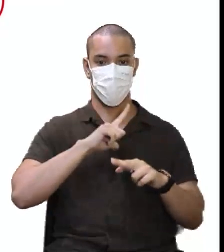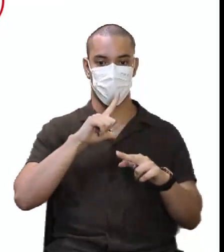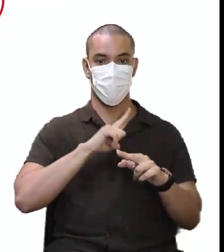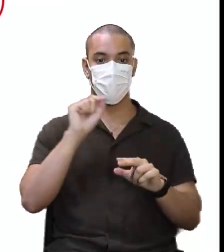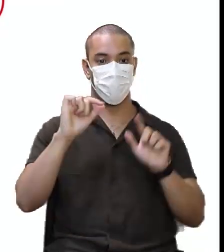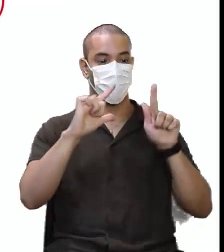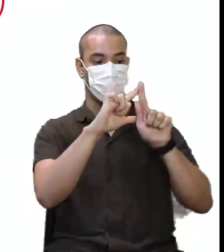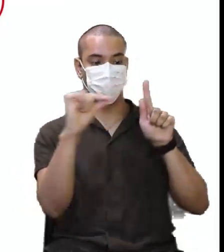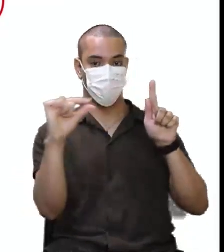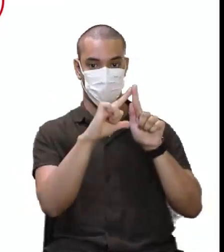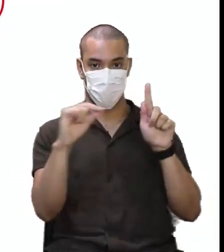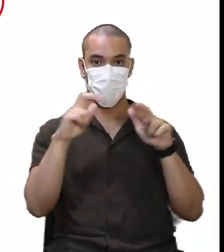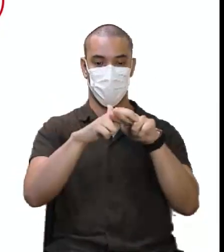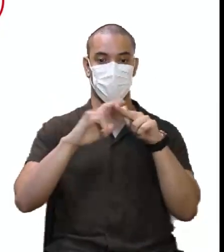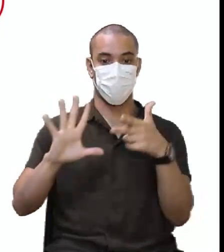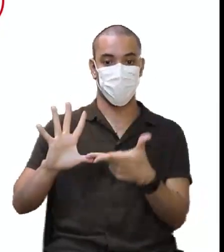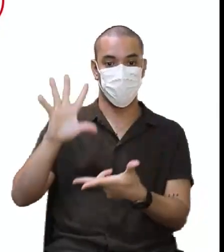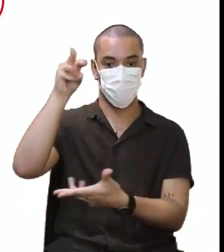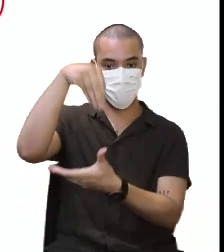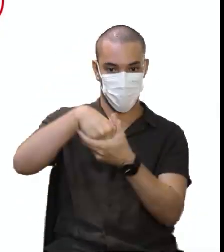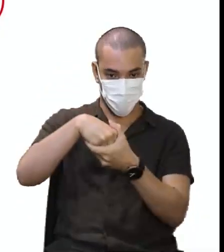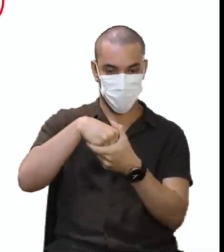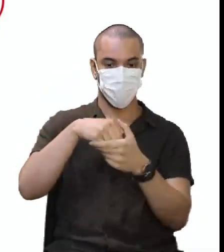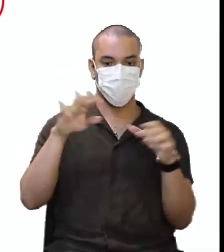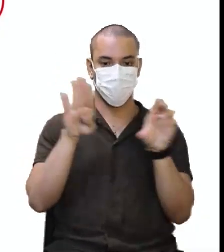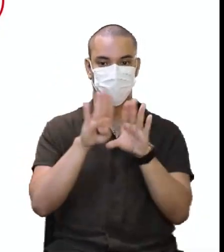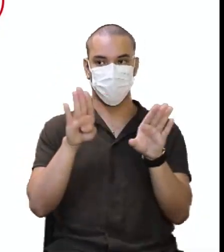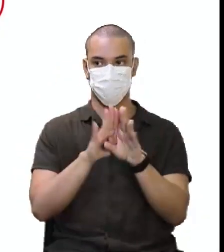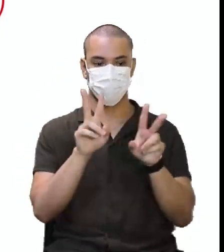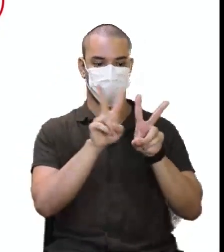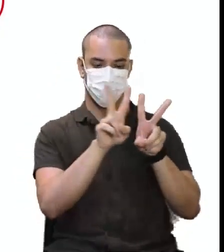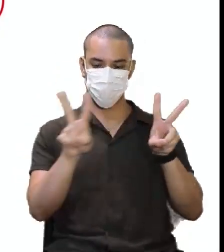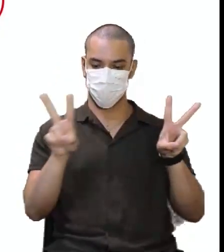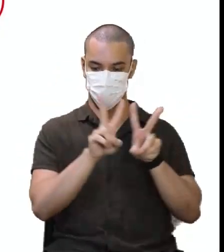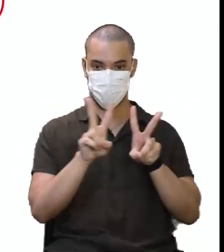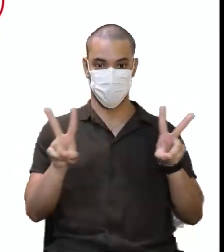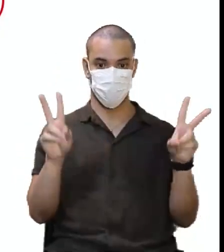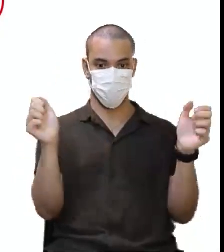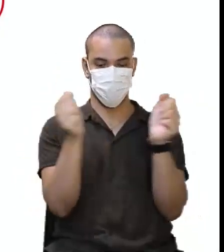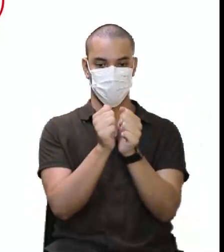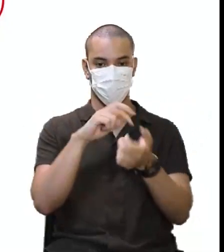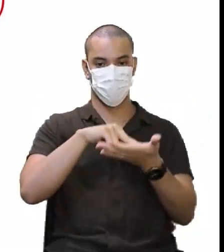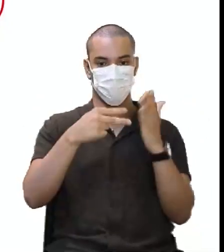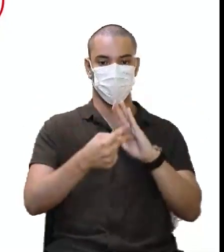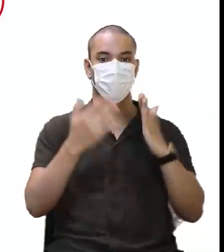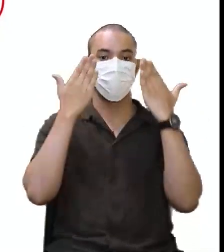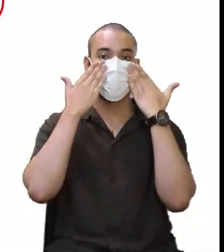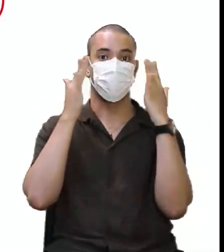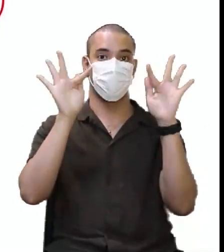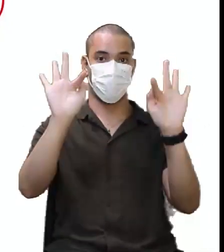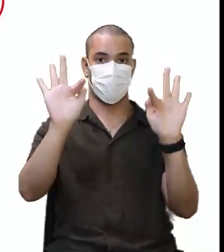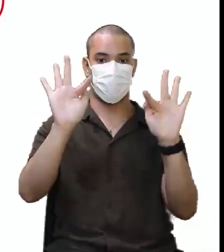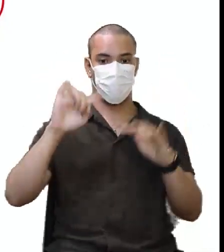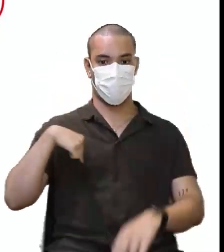A manifestação desses genes, desses pares de genes, são o nosso fenótipo, que são as nossas